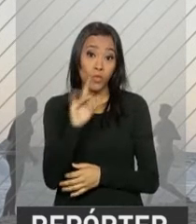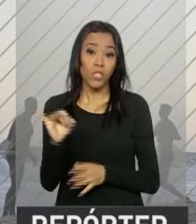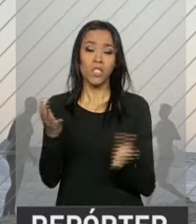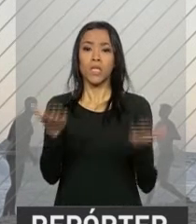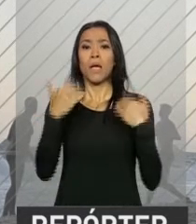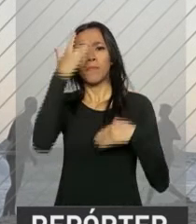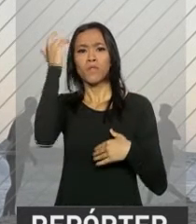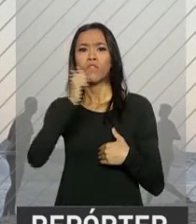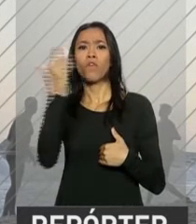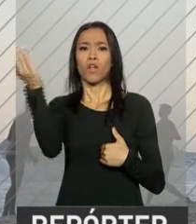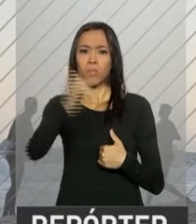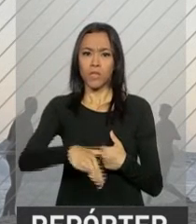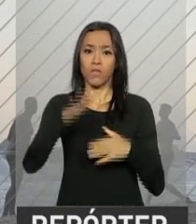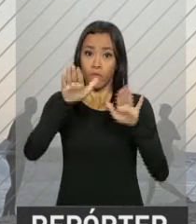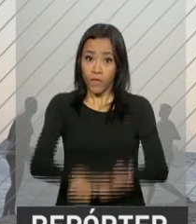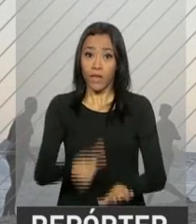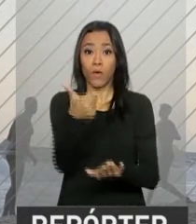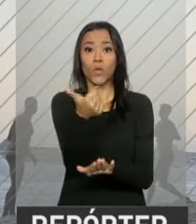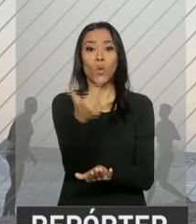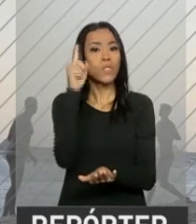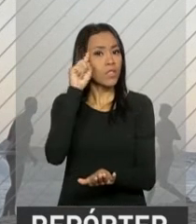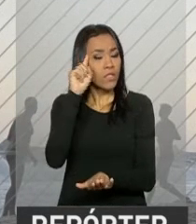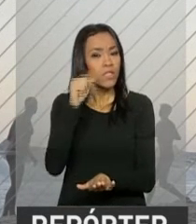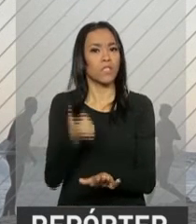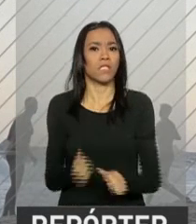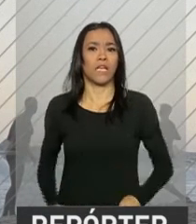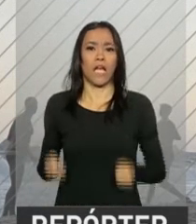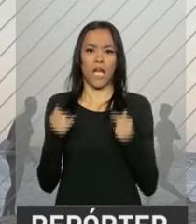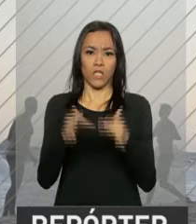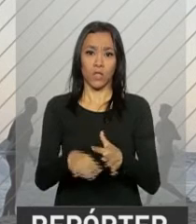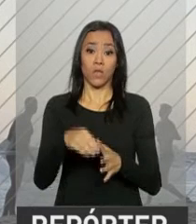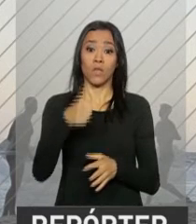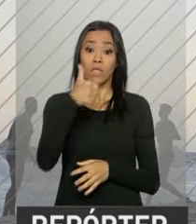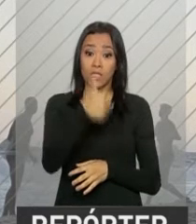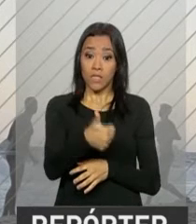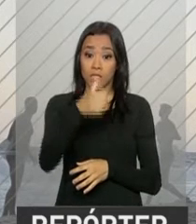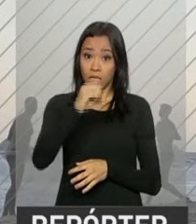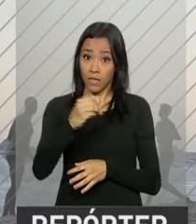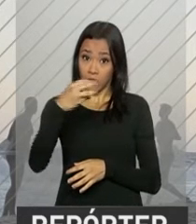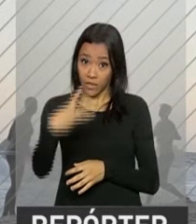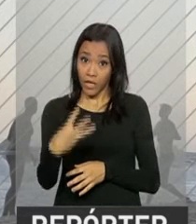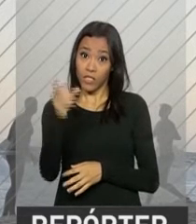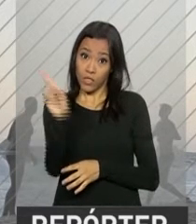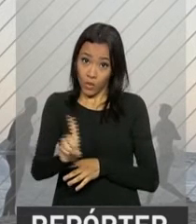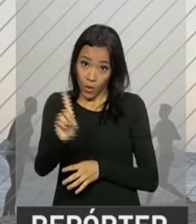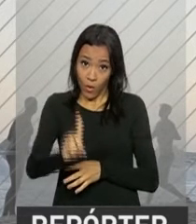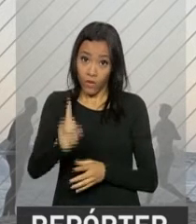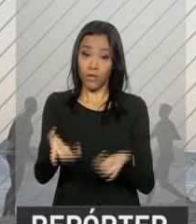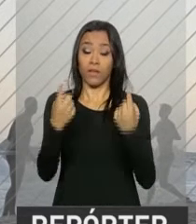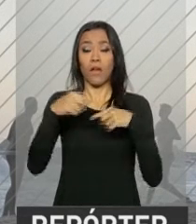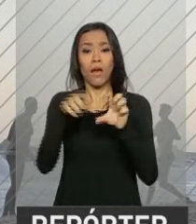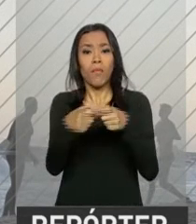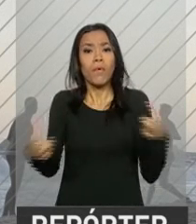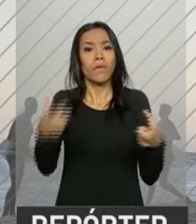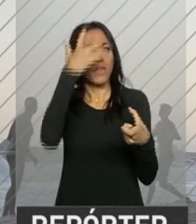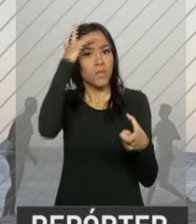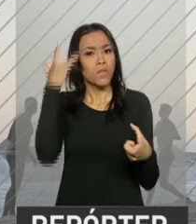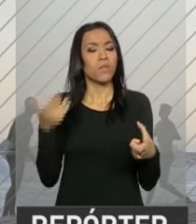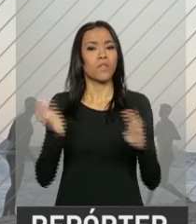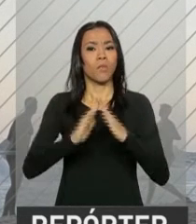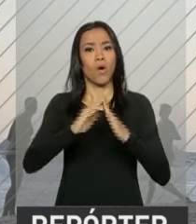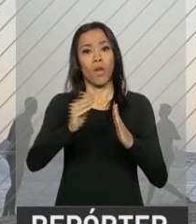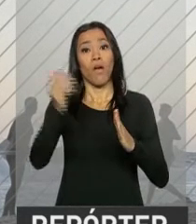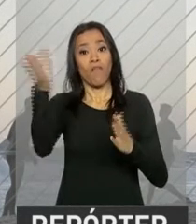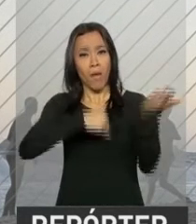quase 12 dias e gastou 103 dólares por dia a maior parte dos turistas estrangeiros vieram